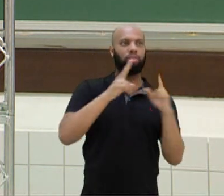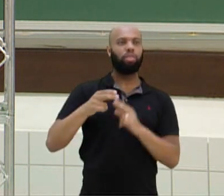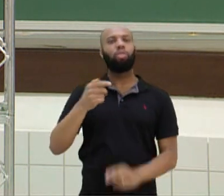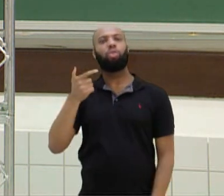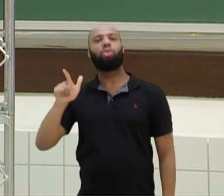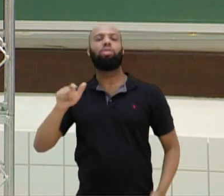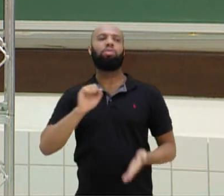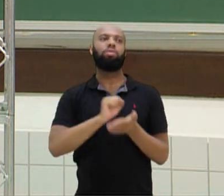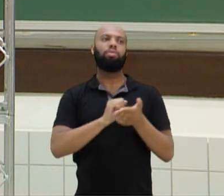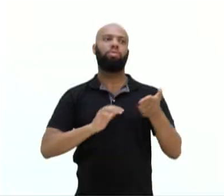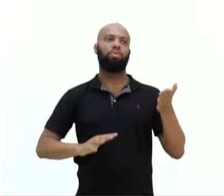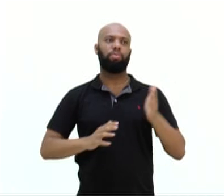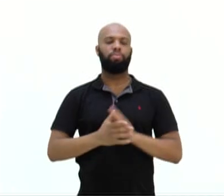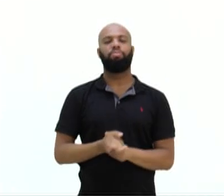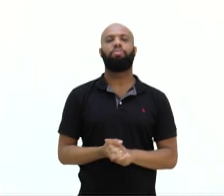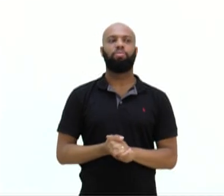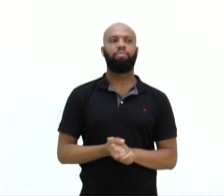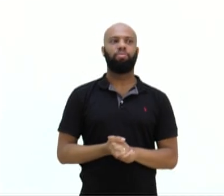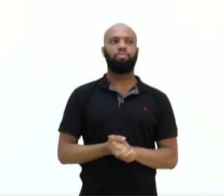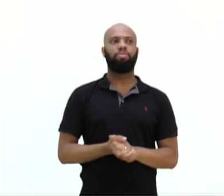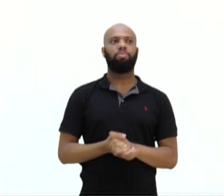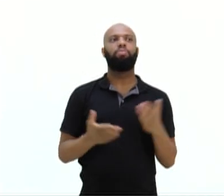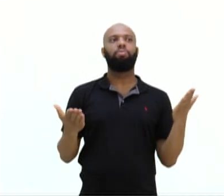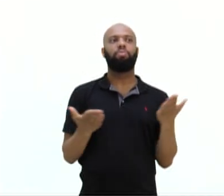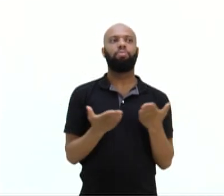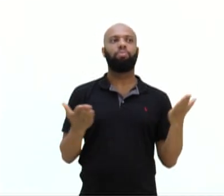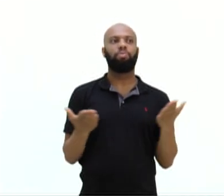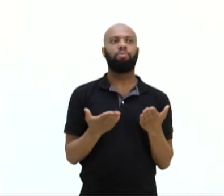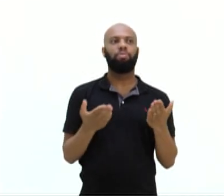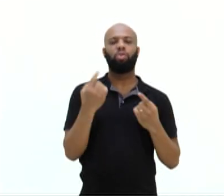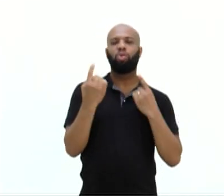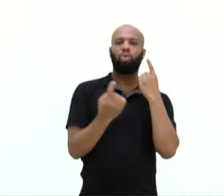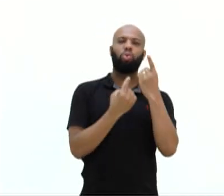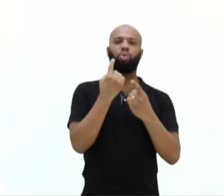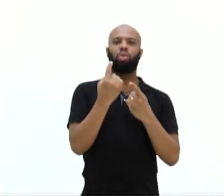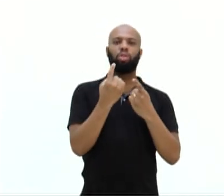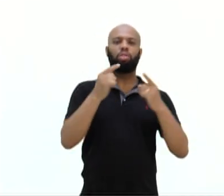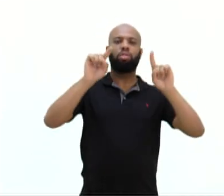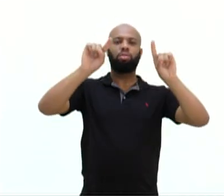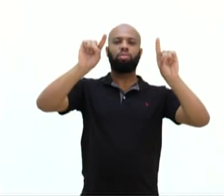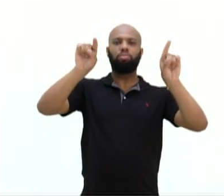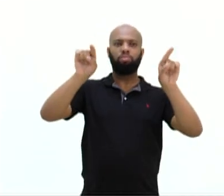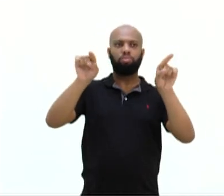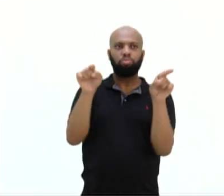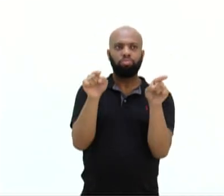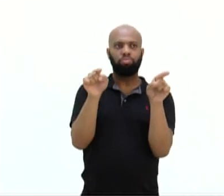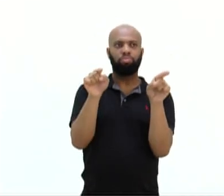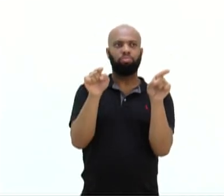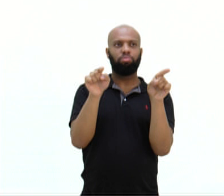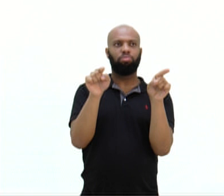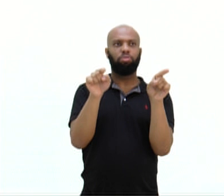era a intersecção com o eixo y. Com cavidade voltada para cima,